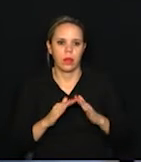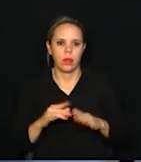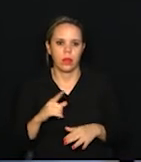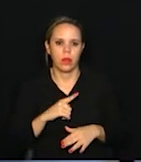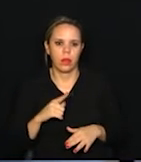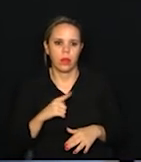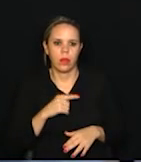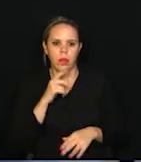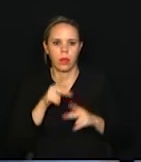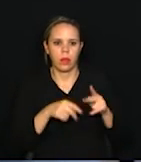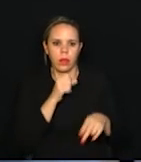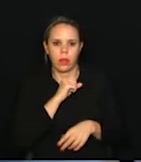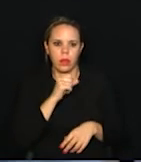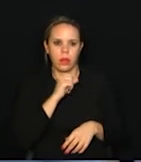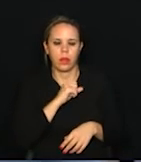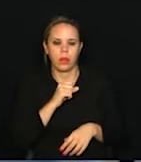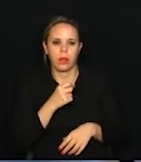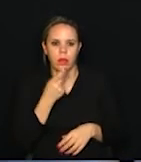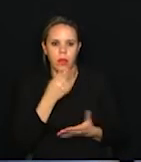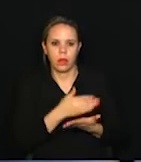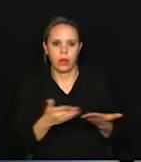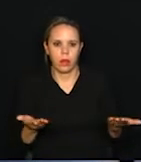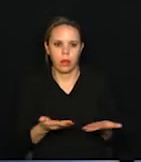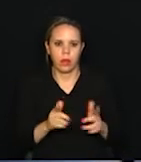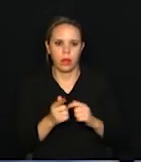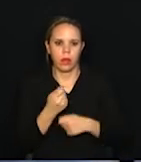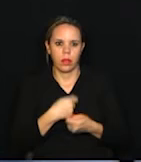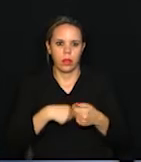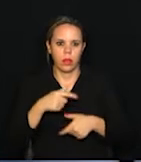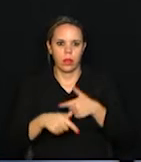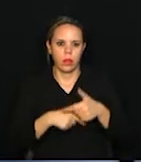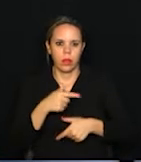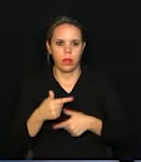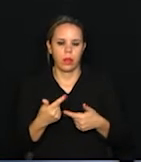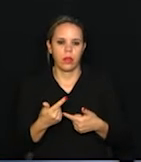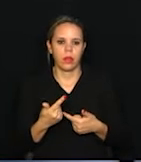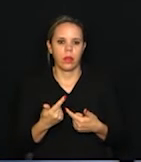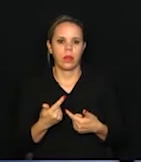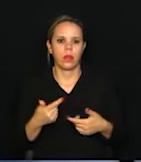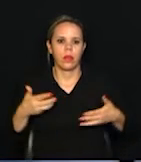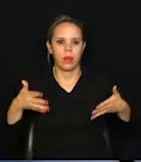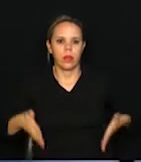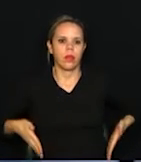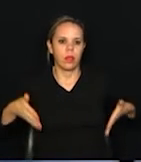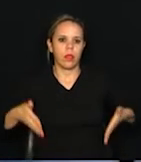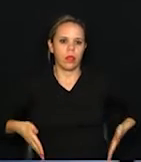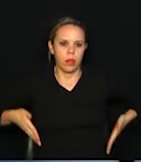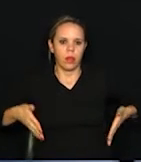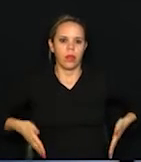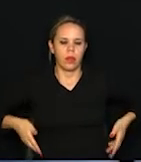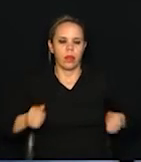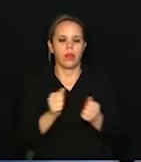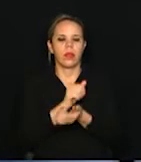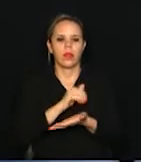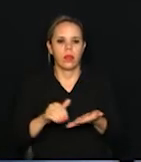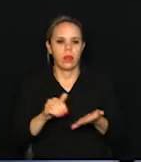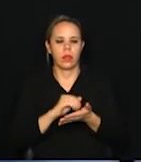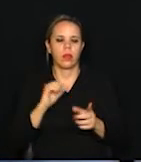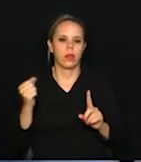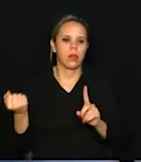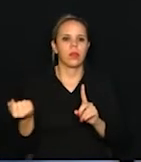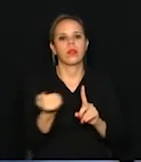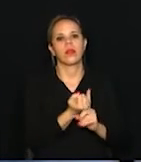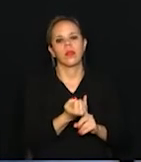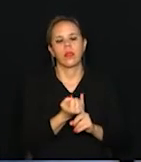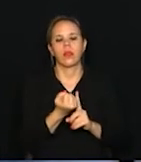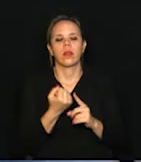os idosos, iniciamos agora nessa gestão o trabalho com deficientes físicos, junto com a Secretaria de Assistência Social.